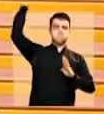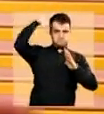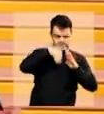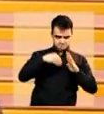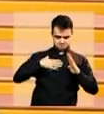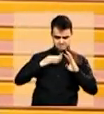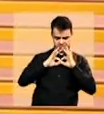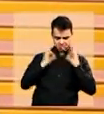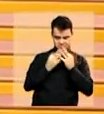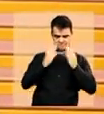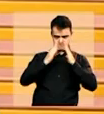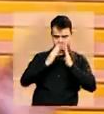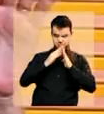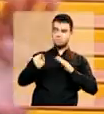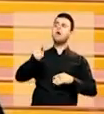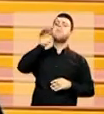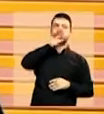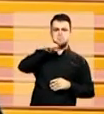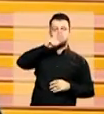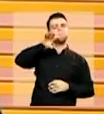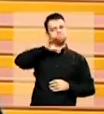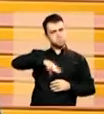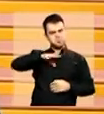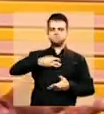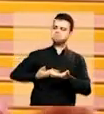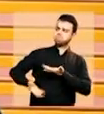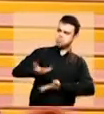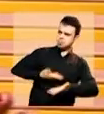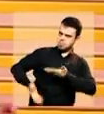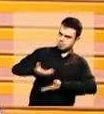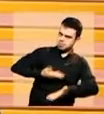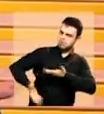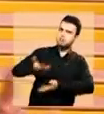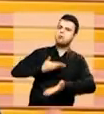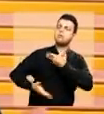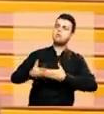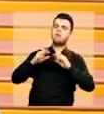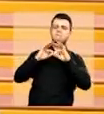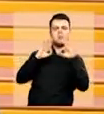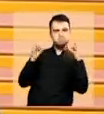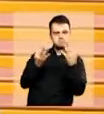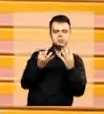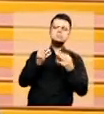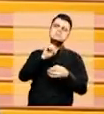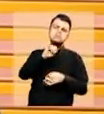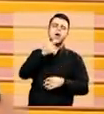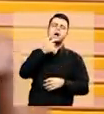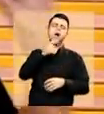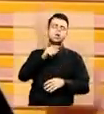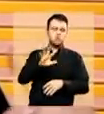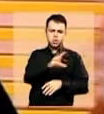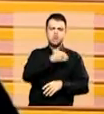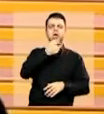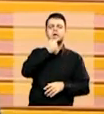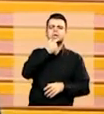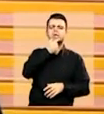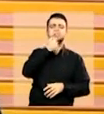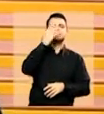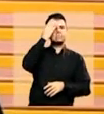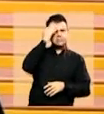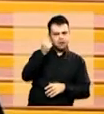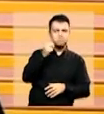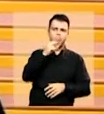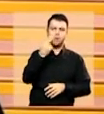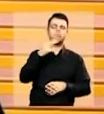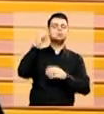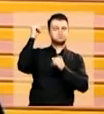chegaram já falando português, inserido na família, mesmo que essa família domine o segundo idioma, ou terceiro, no caso do